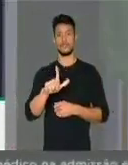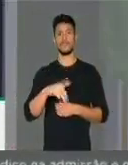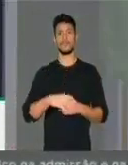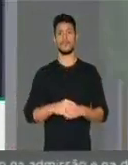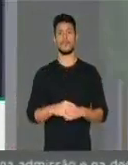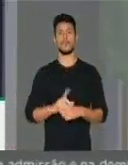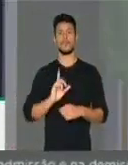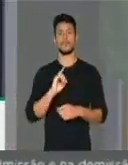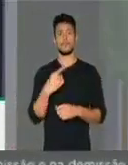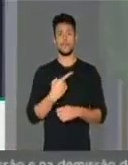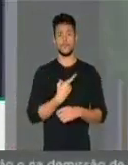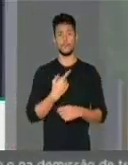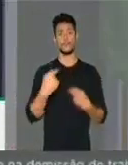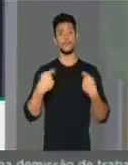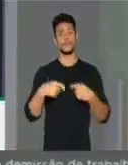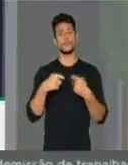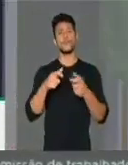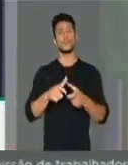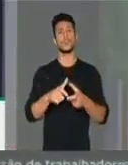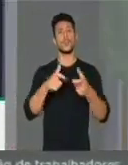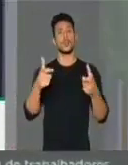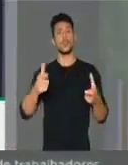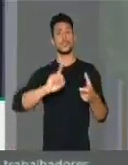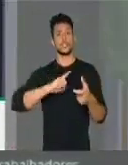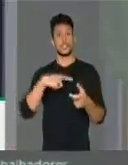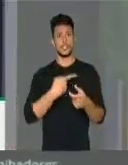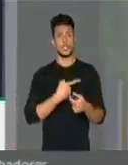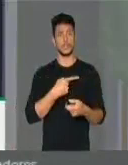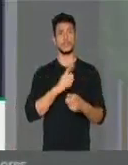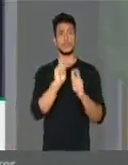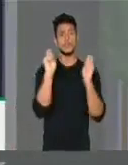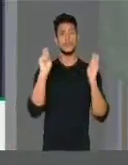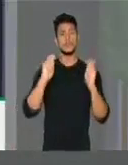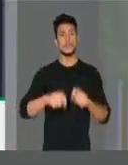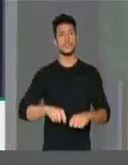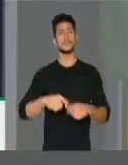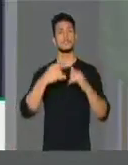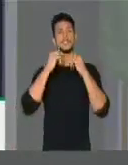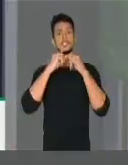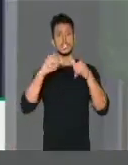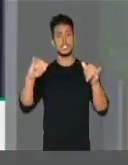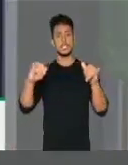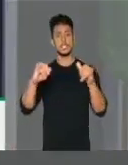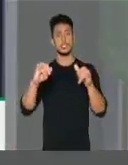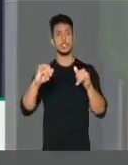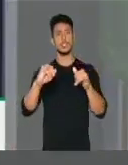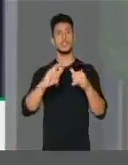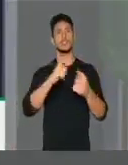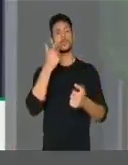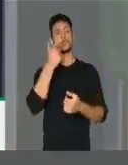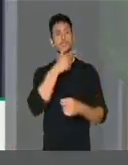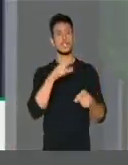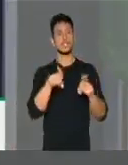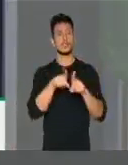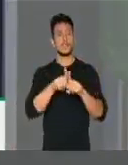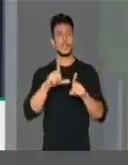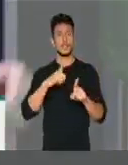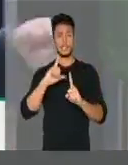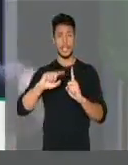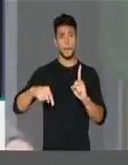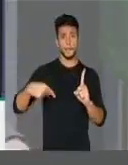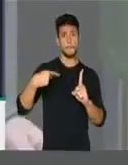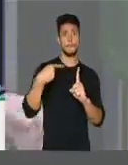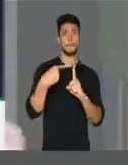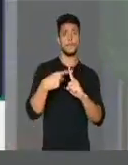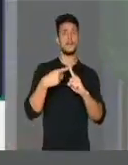renováveis. Vamos aumentar a nossa eficiência energética, garantir o nosso abastecimento,